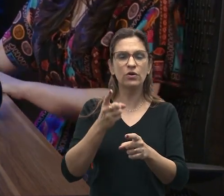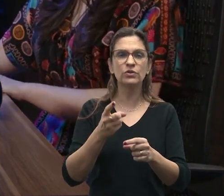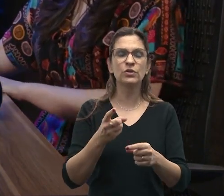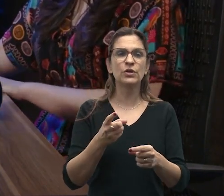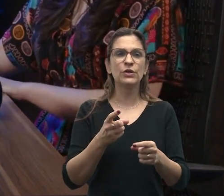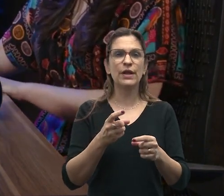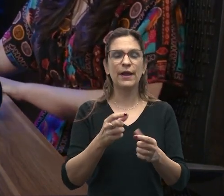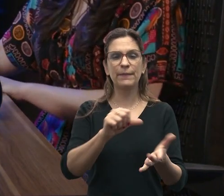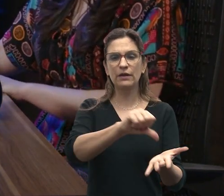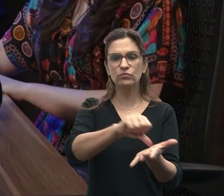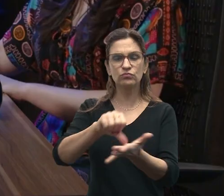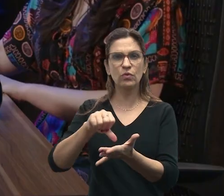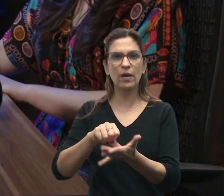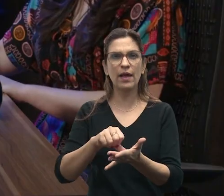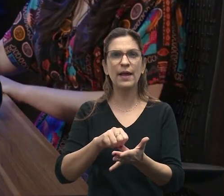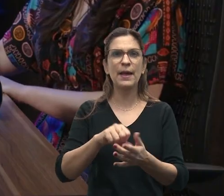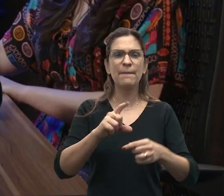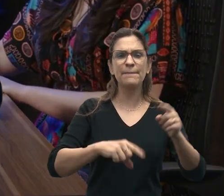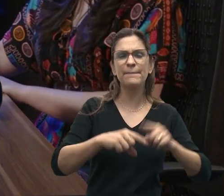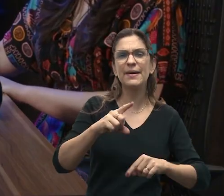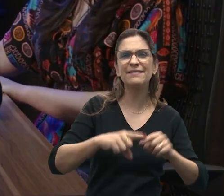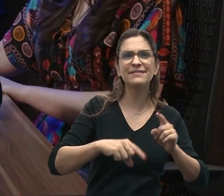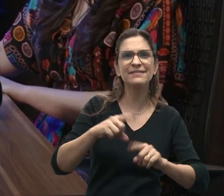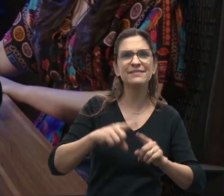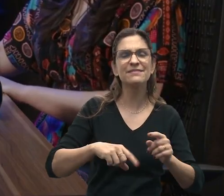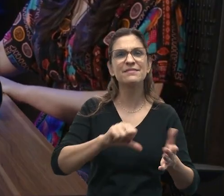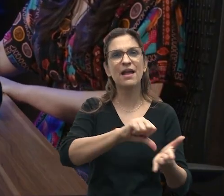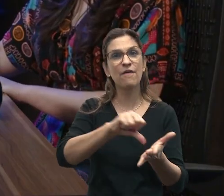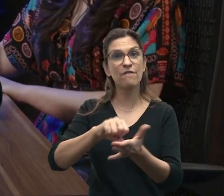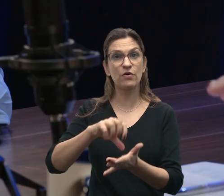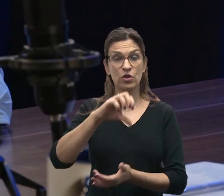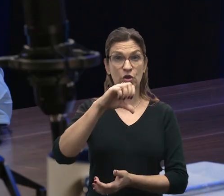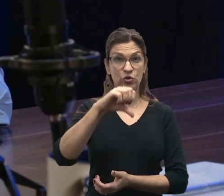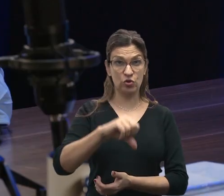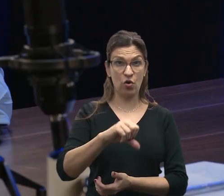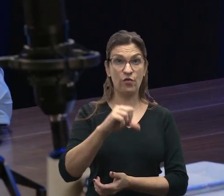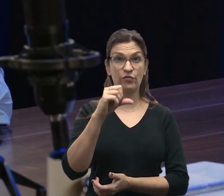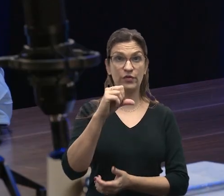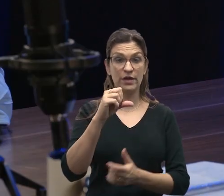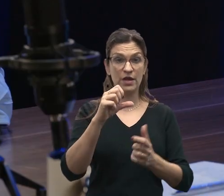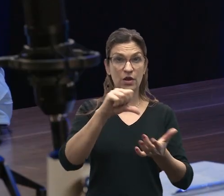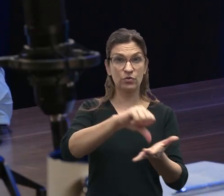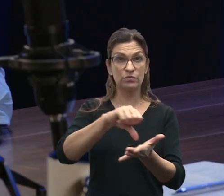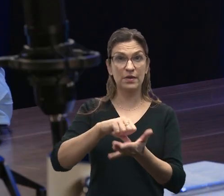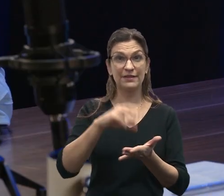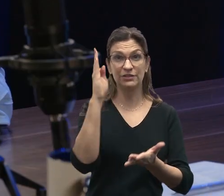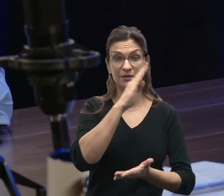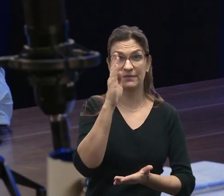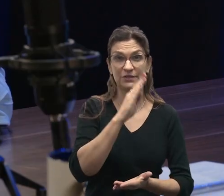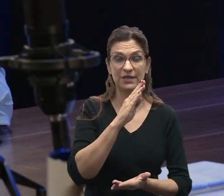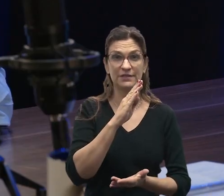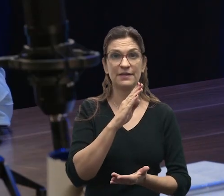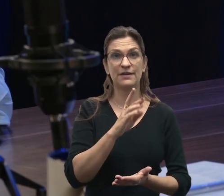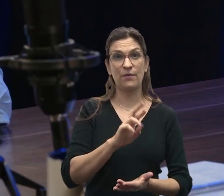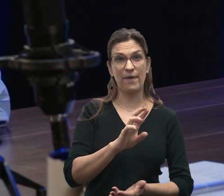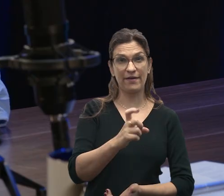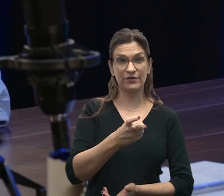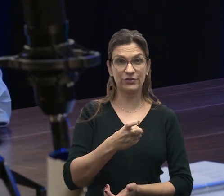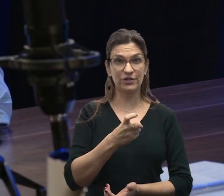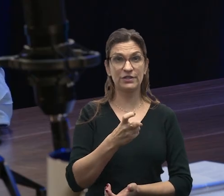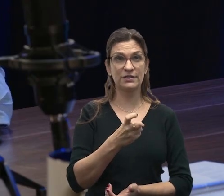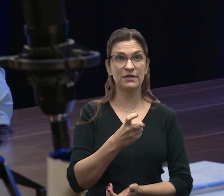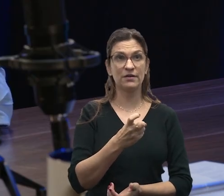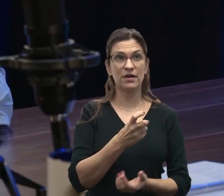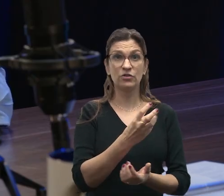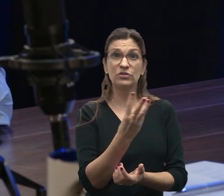tem, dos 9 estabelecimentos de emergência, de urgência, a gente tem raio-x em 3, tomografia